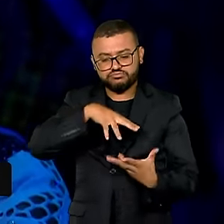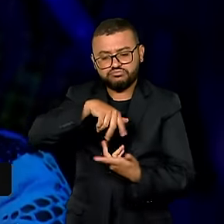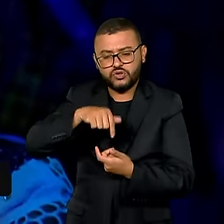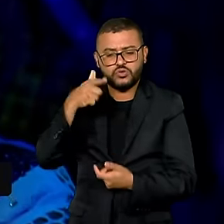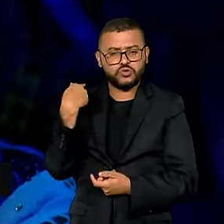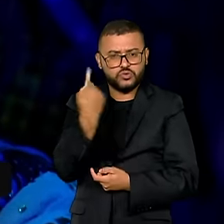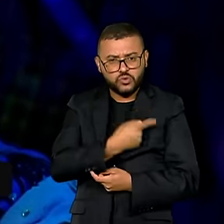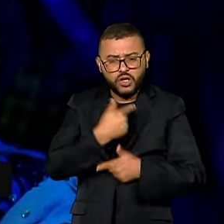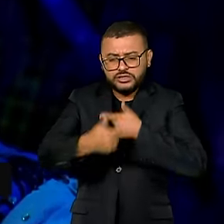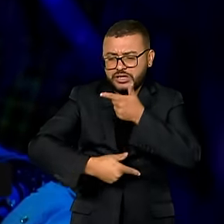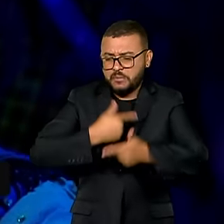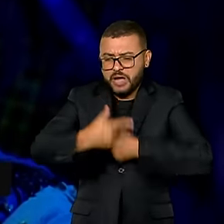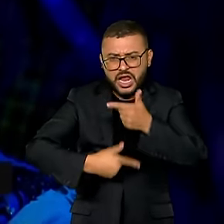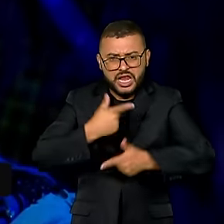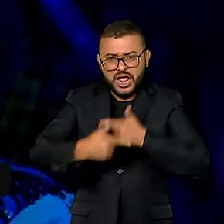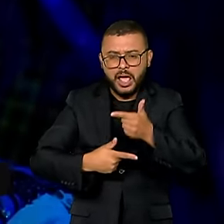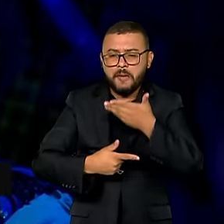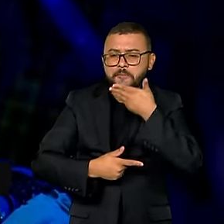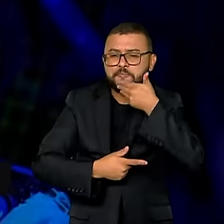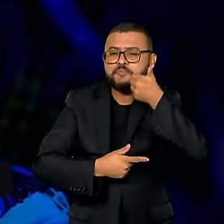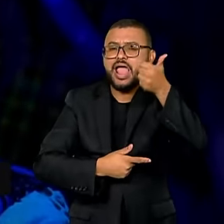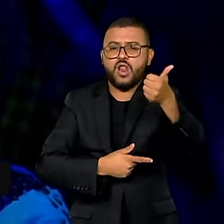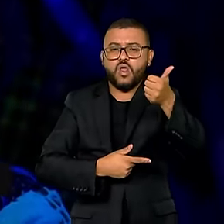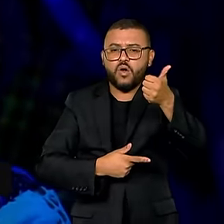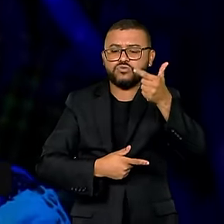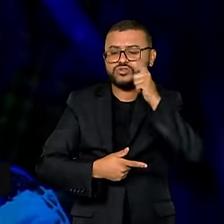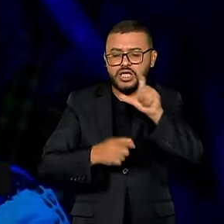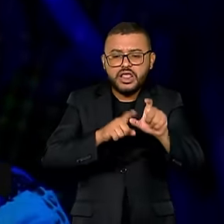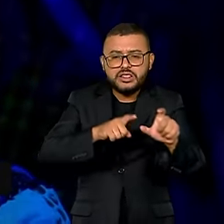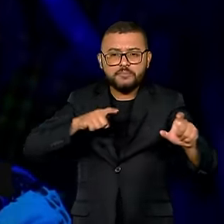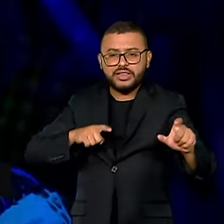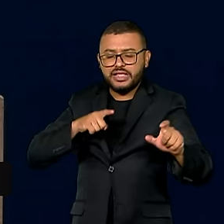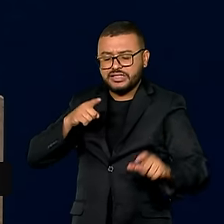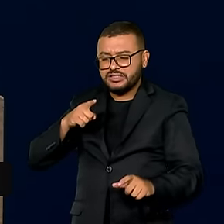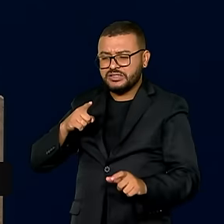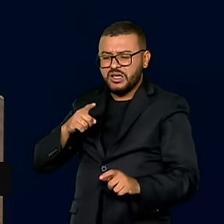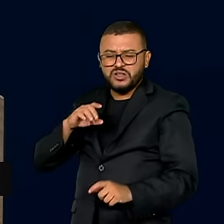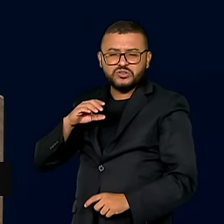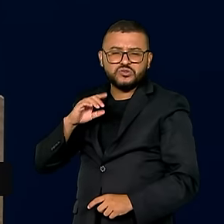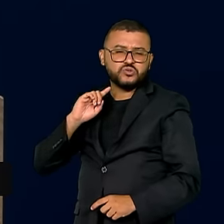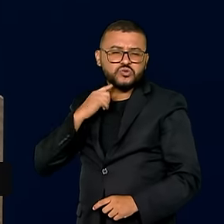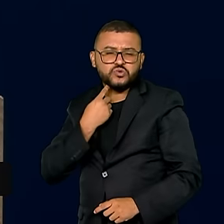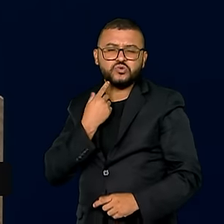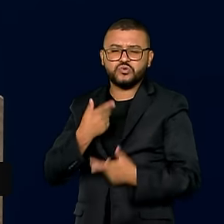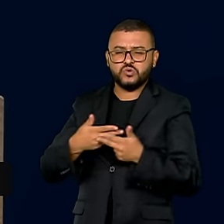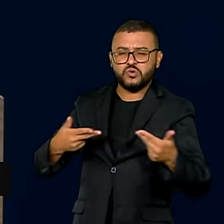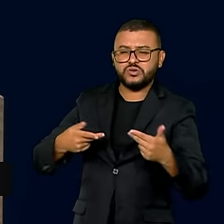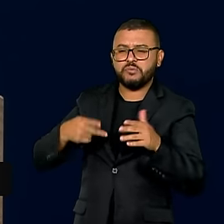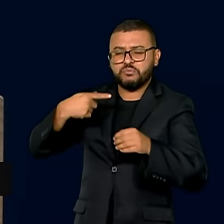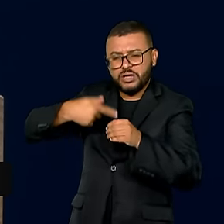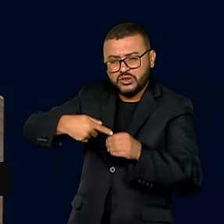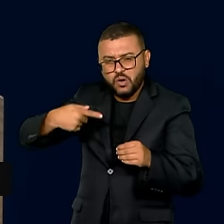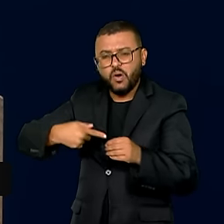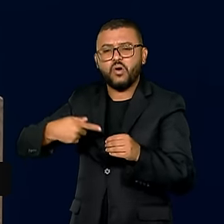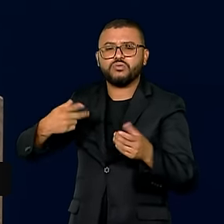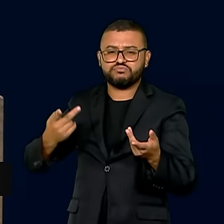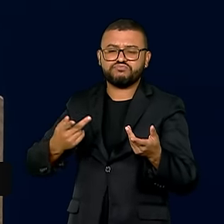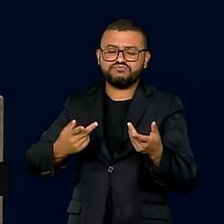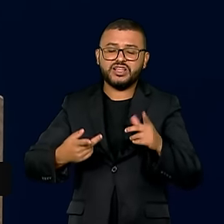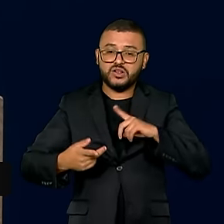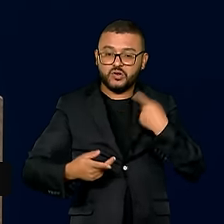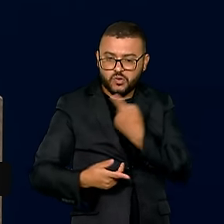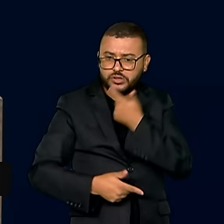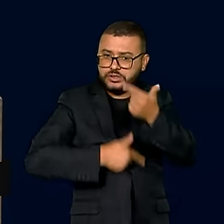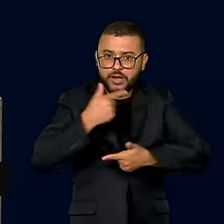e trabalhar por uma economia menos dependente de combustíveis fósseis. Temos de fazê-lo de